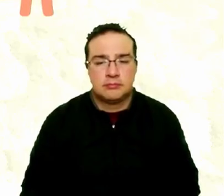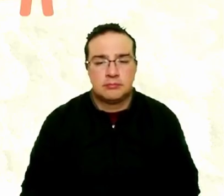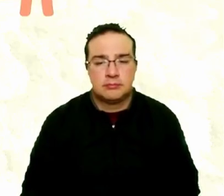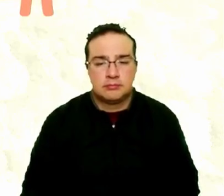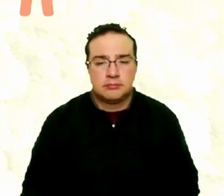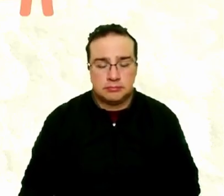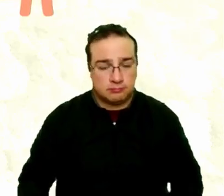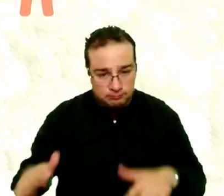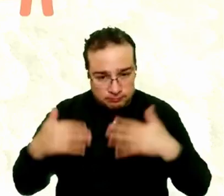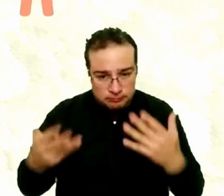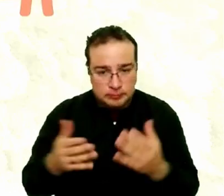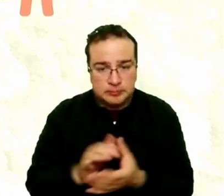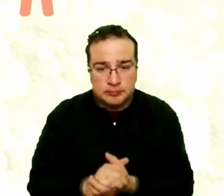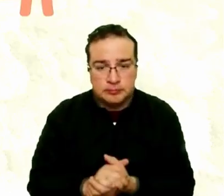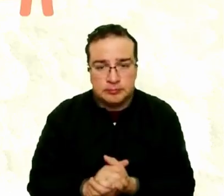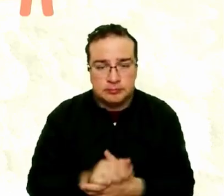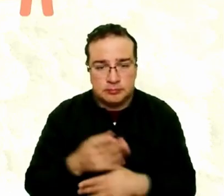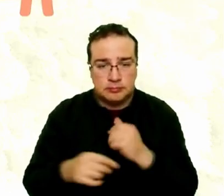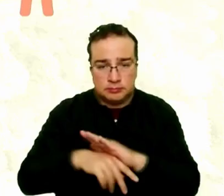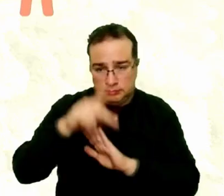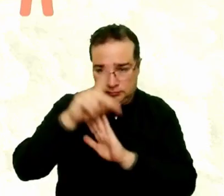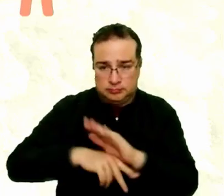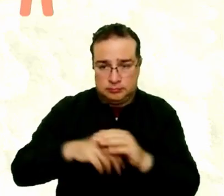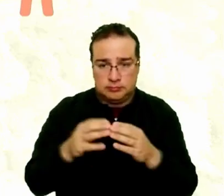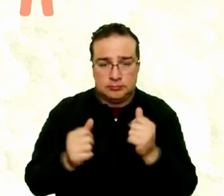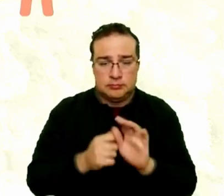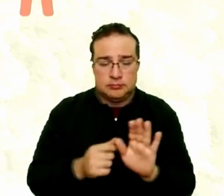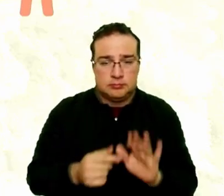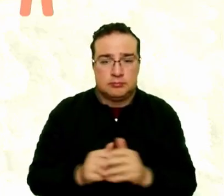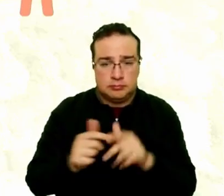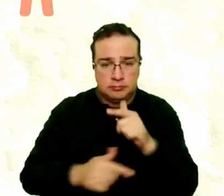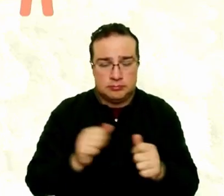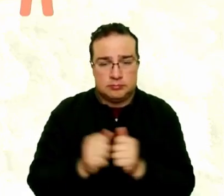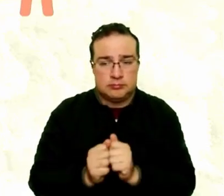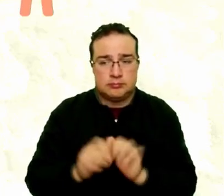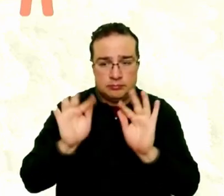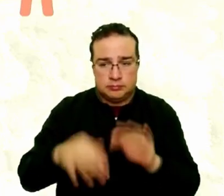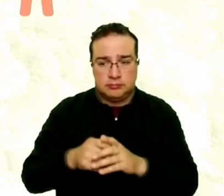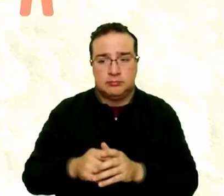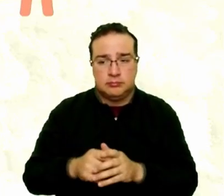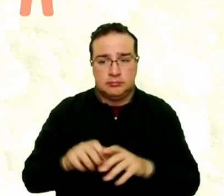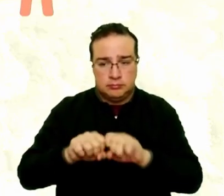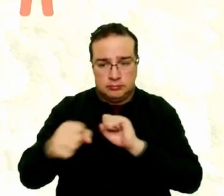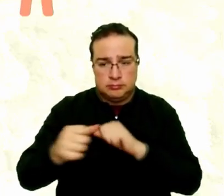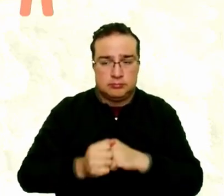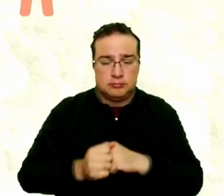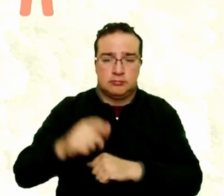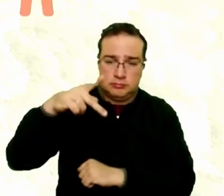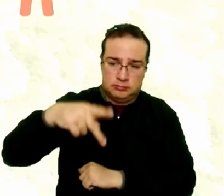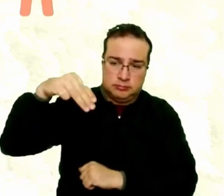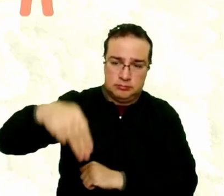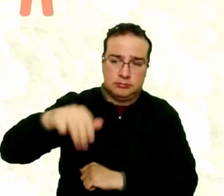Bom, então, o meu projeto de trabalho final de graduação foi o Parque Municipal